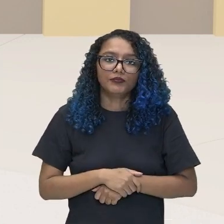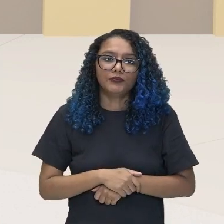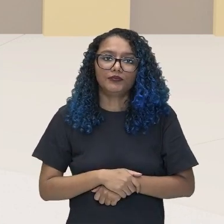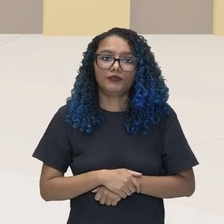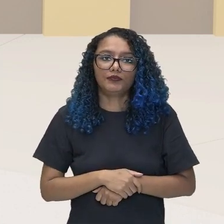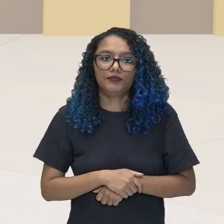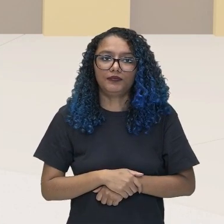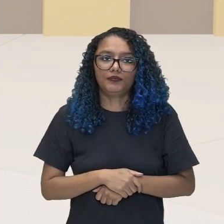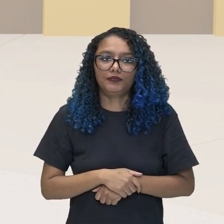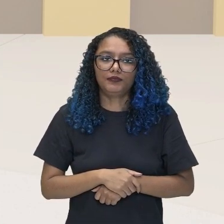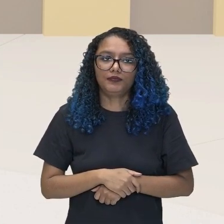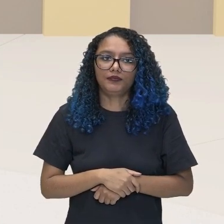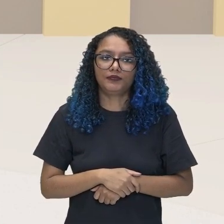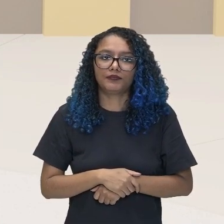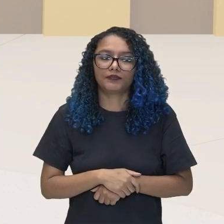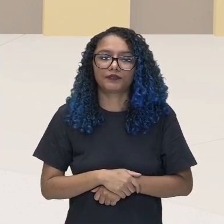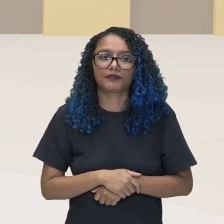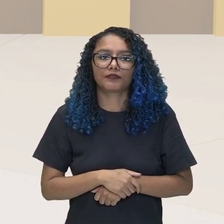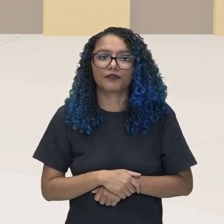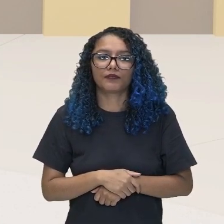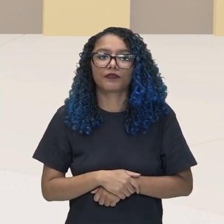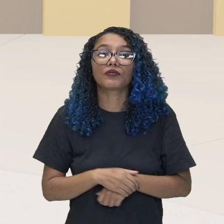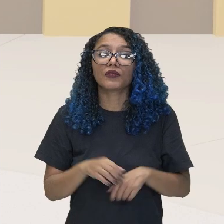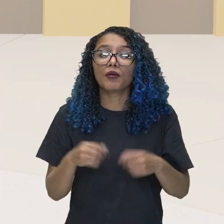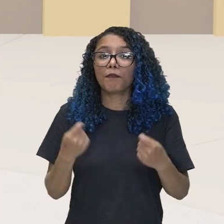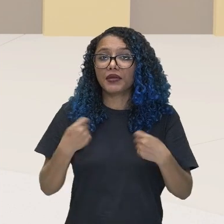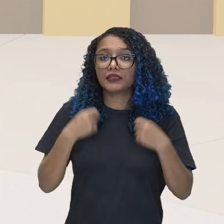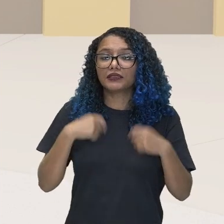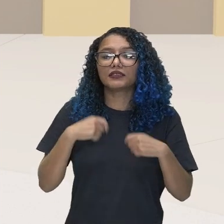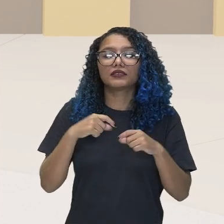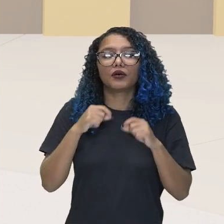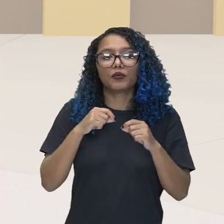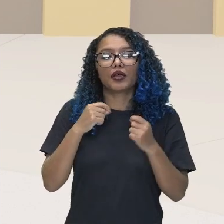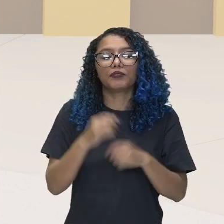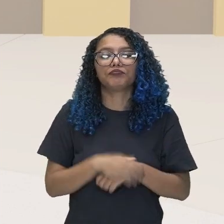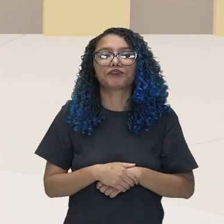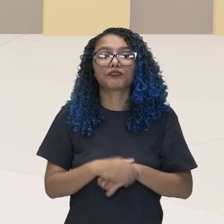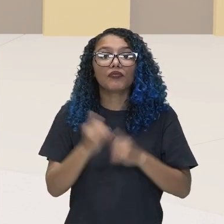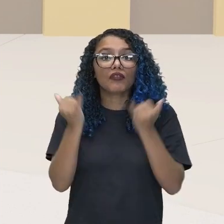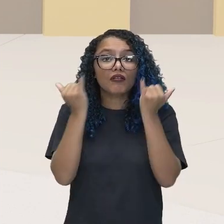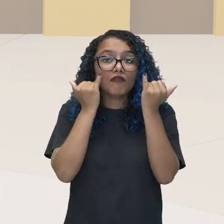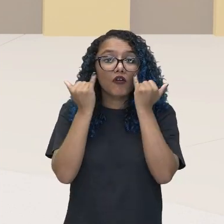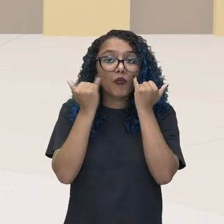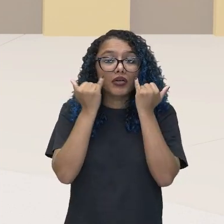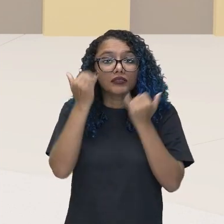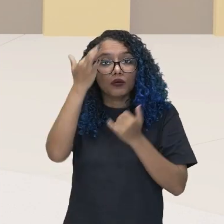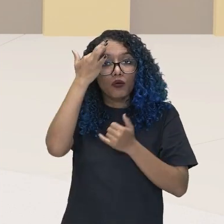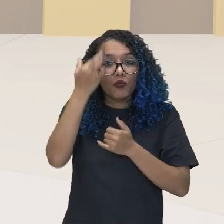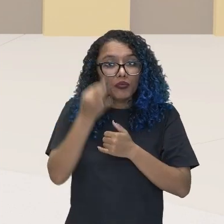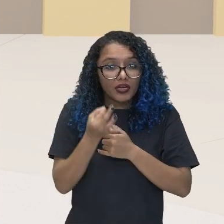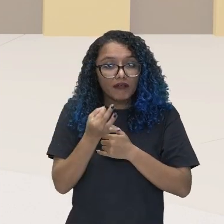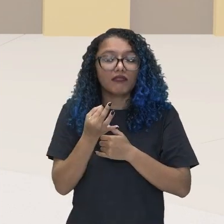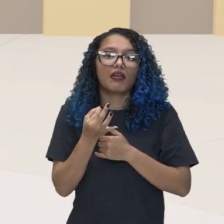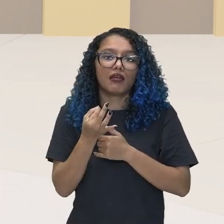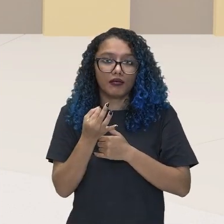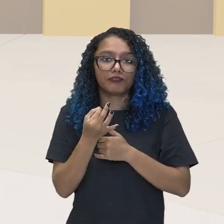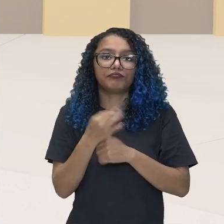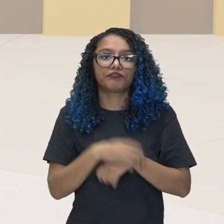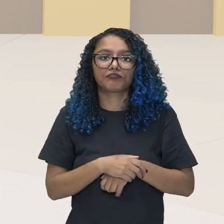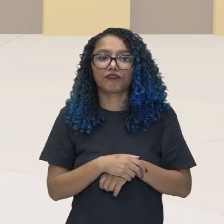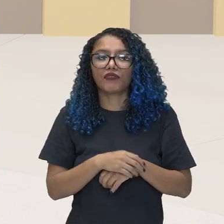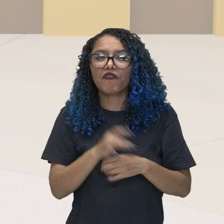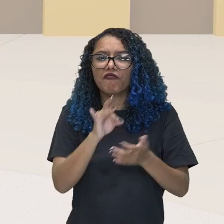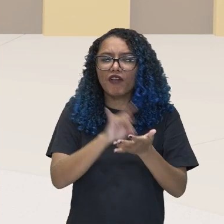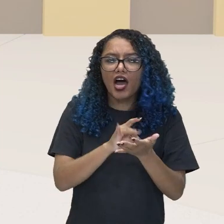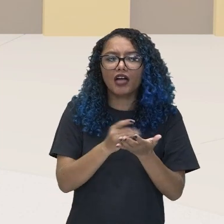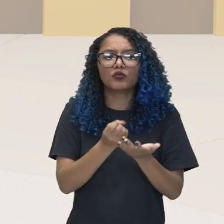da informação, tá? Vocês precisam compreender fatos, números, estatísticas e